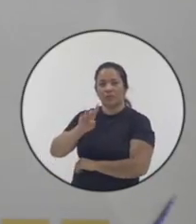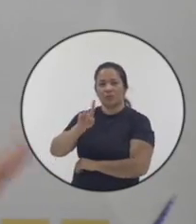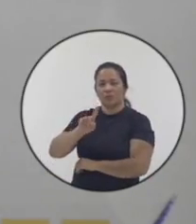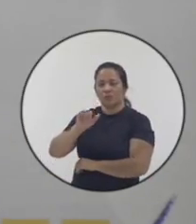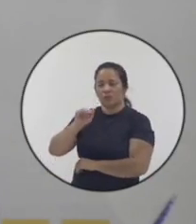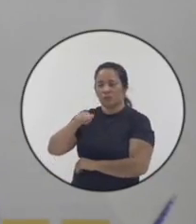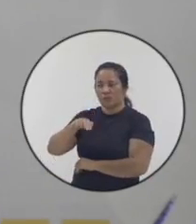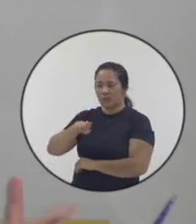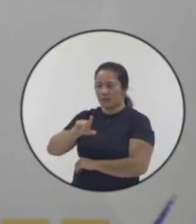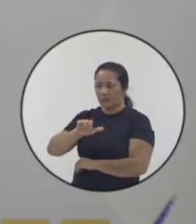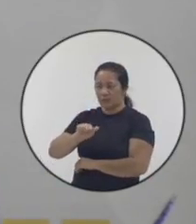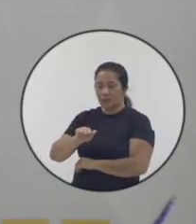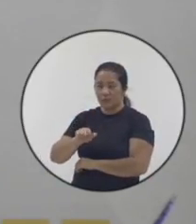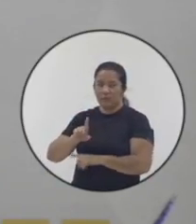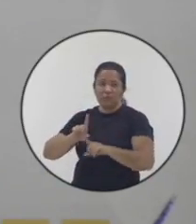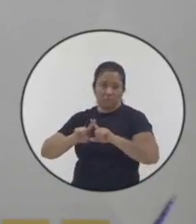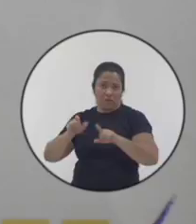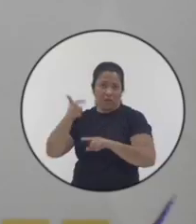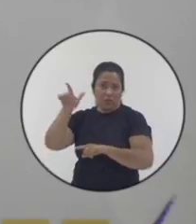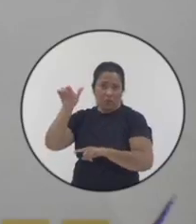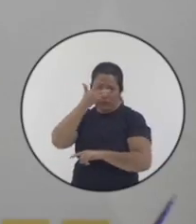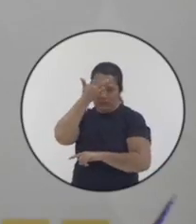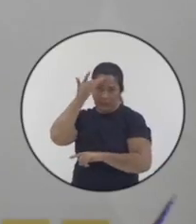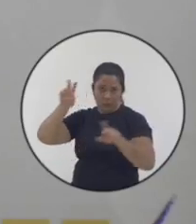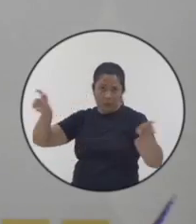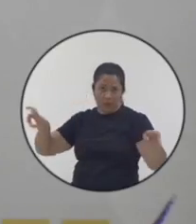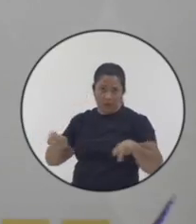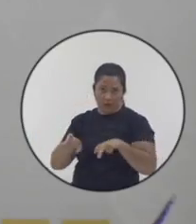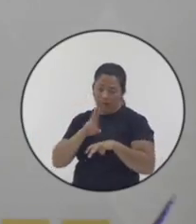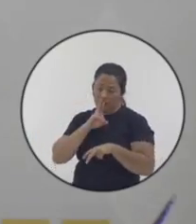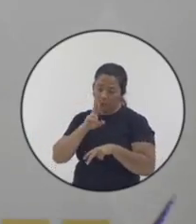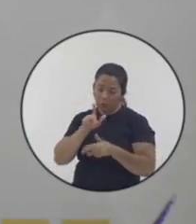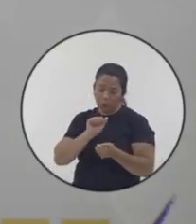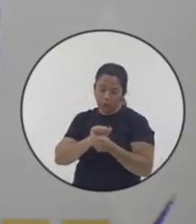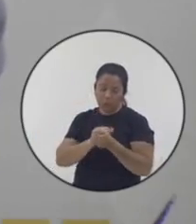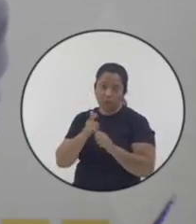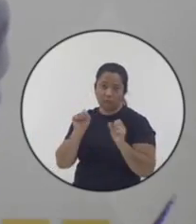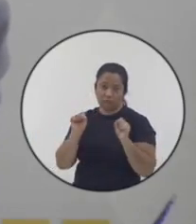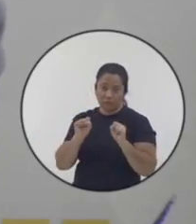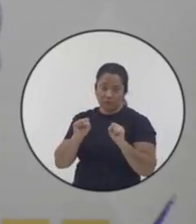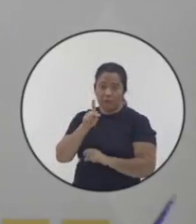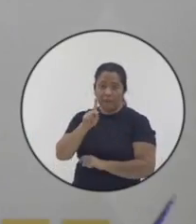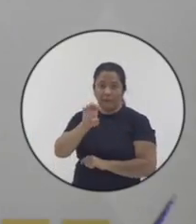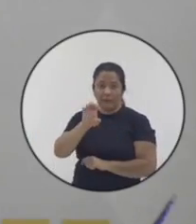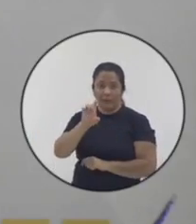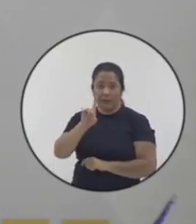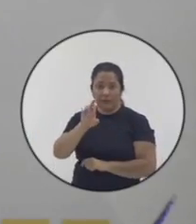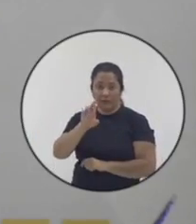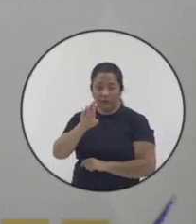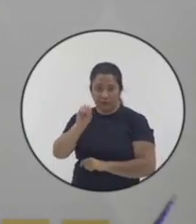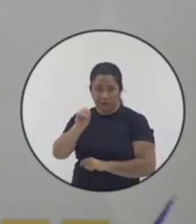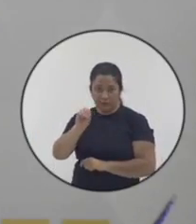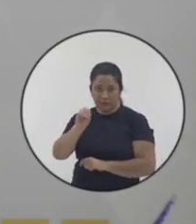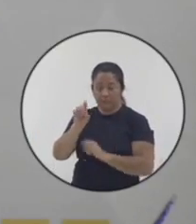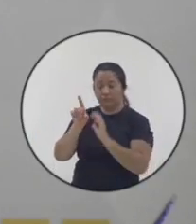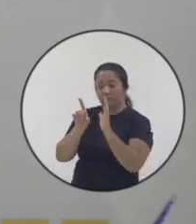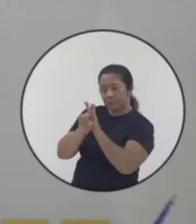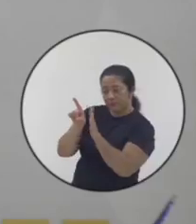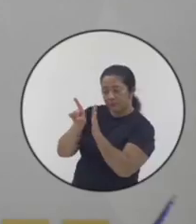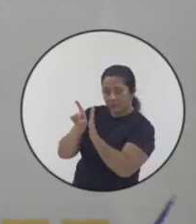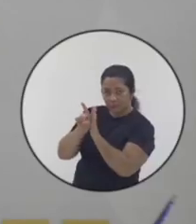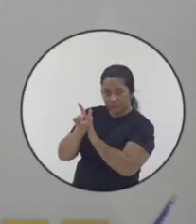que pode ser complementada por todo mundo que está aqui. É uma pergunta do Pedro Monteiro, onde ele nos faz a seguinte